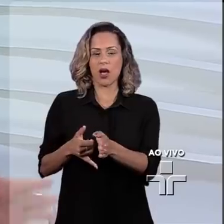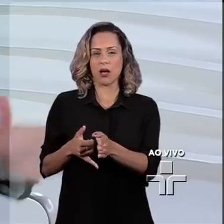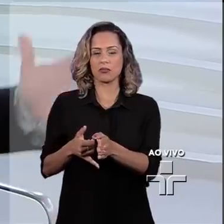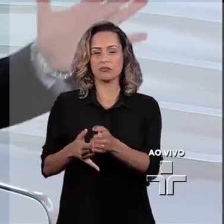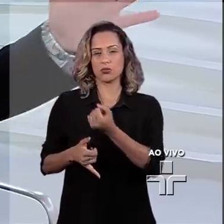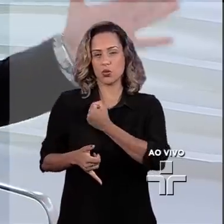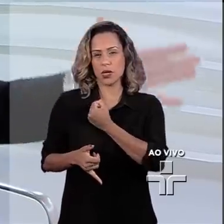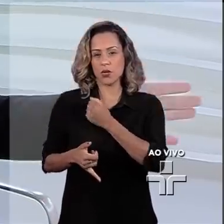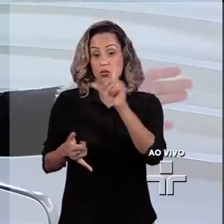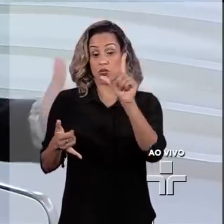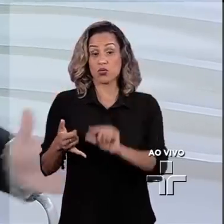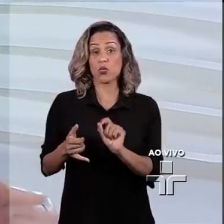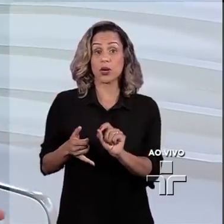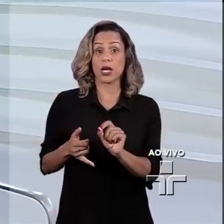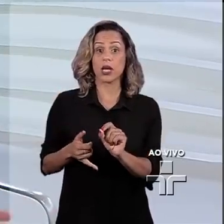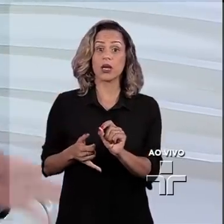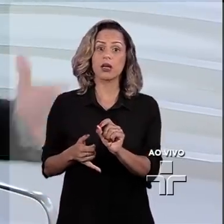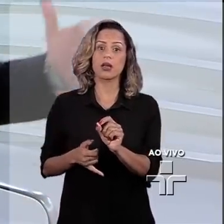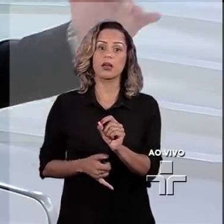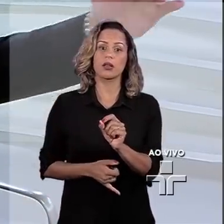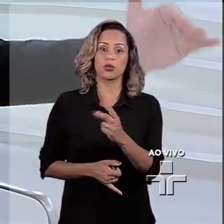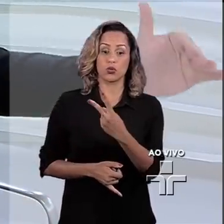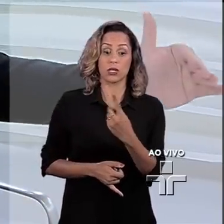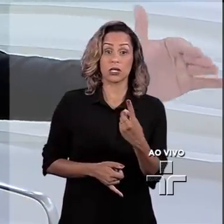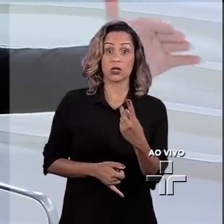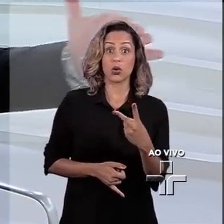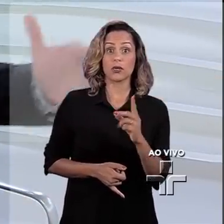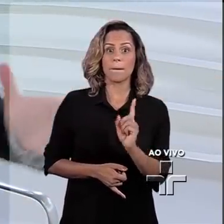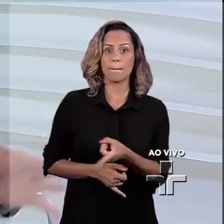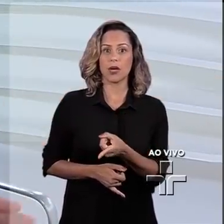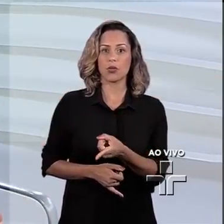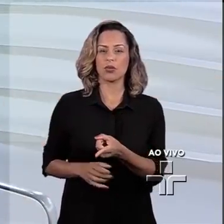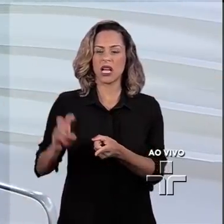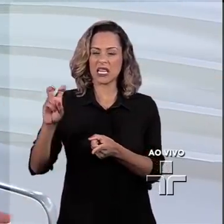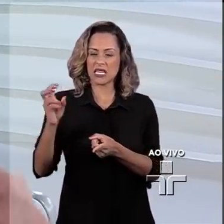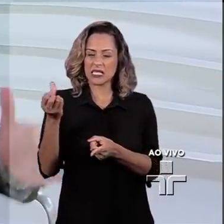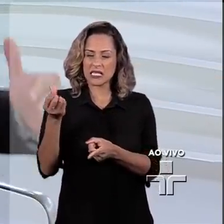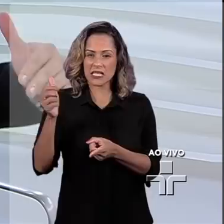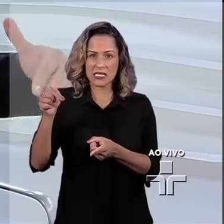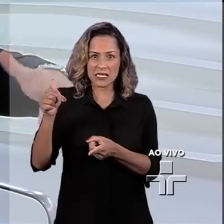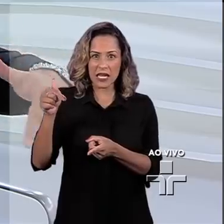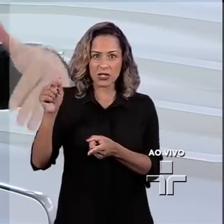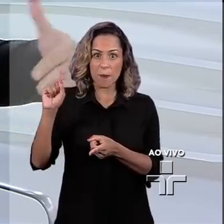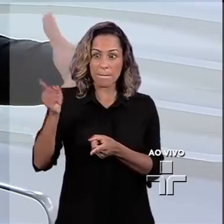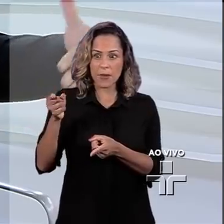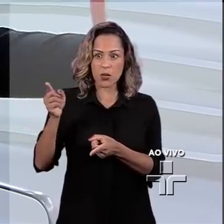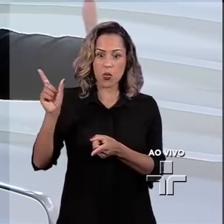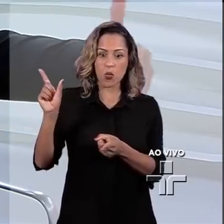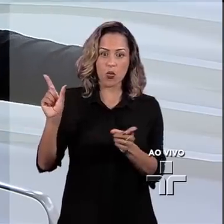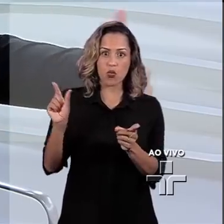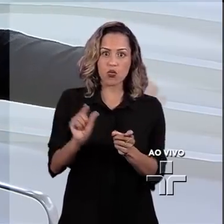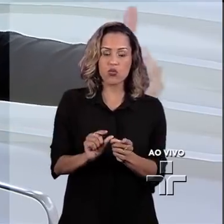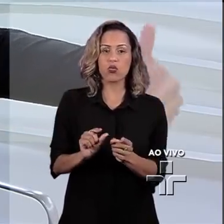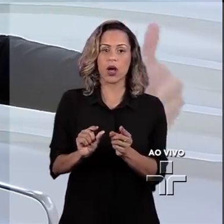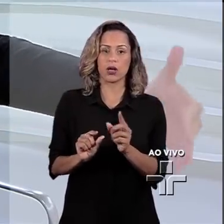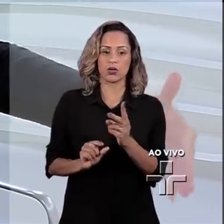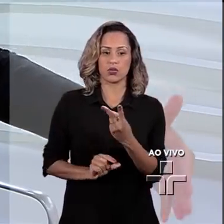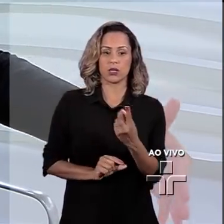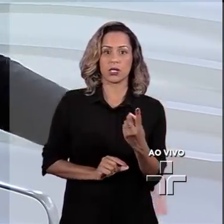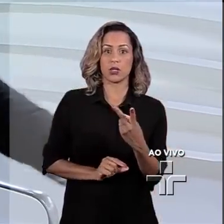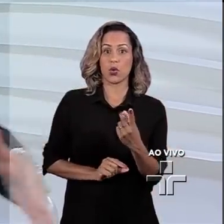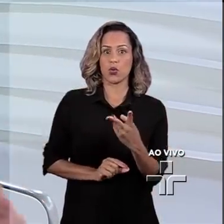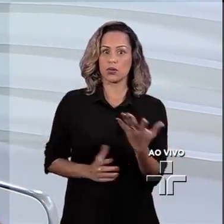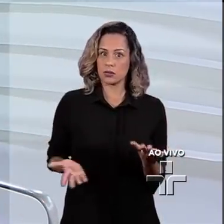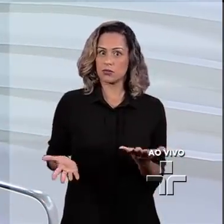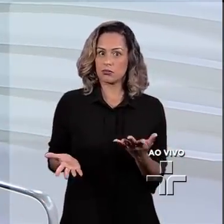prefeitura, para 212 mil. Então, foi de 567 para 212. Então, o número de demandas não atendidas